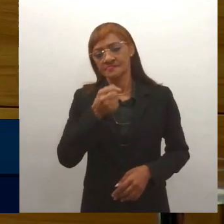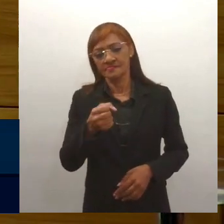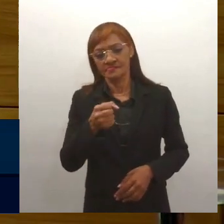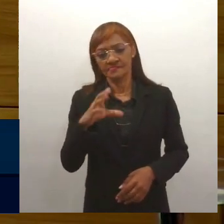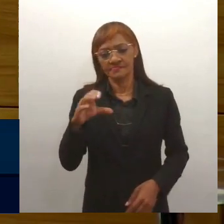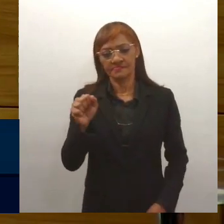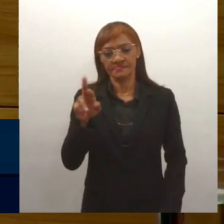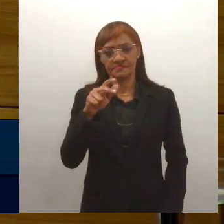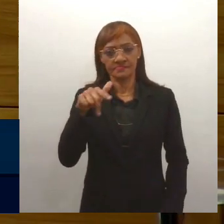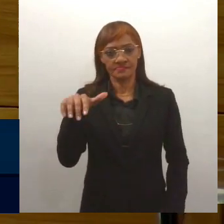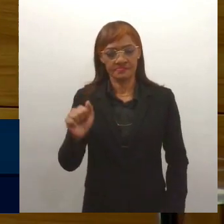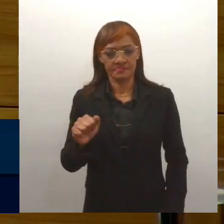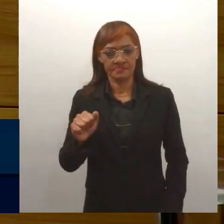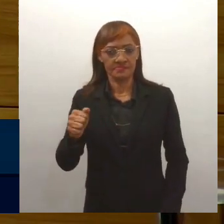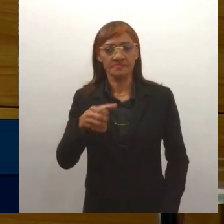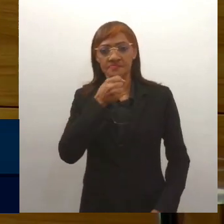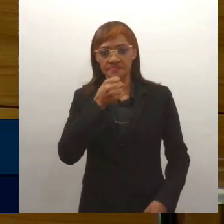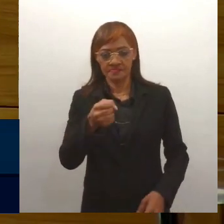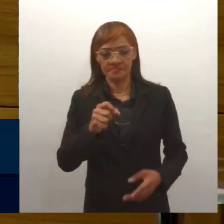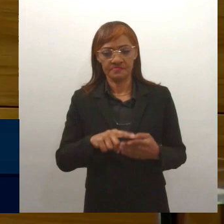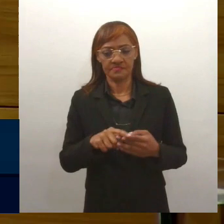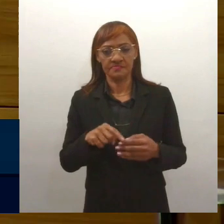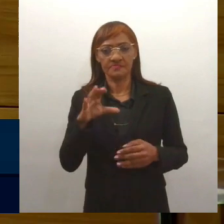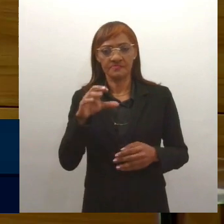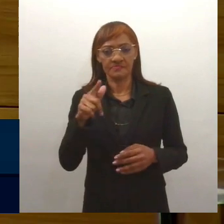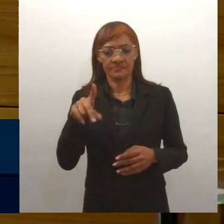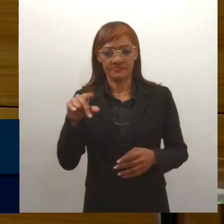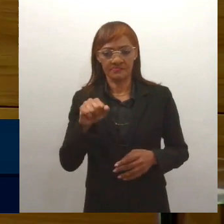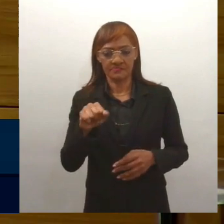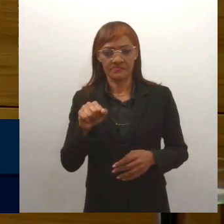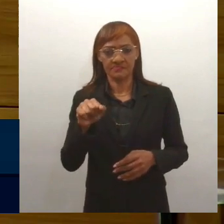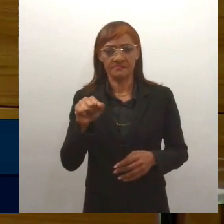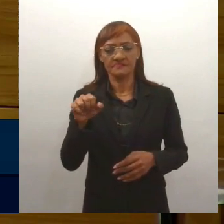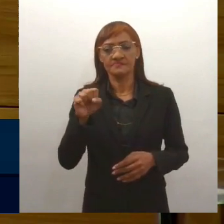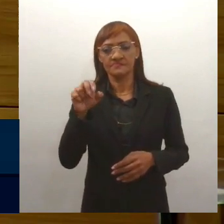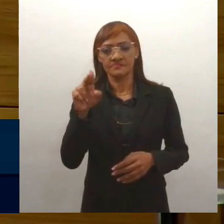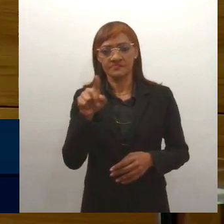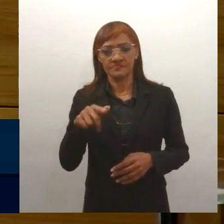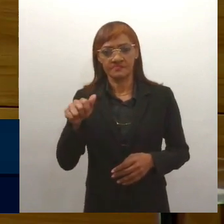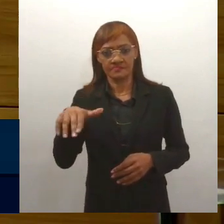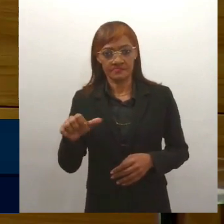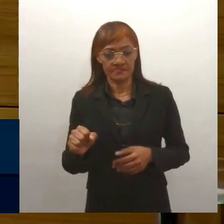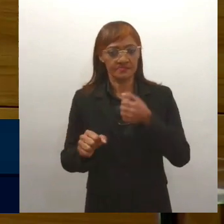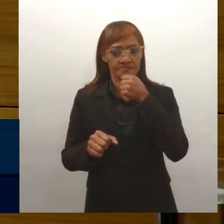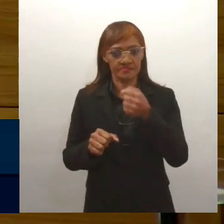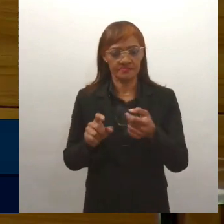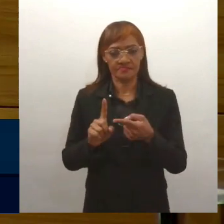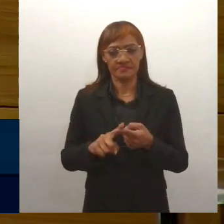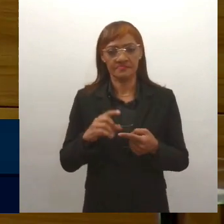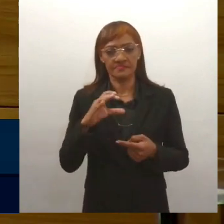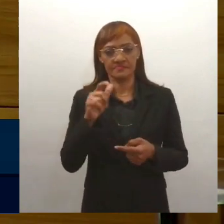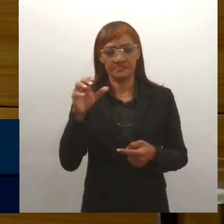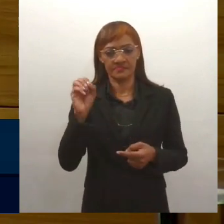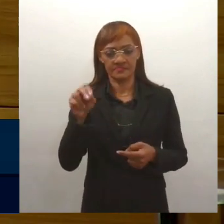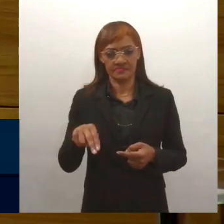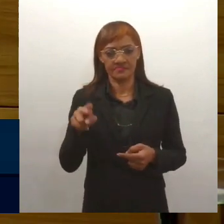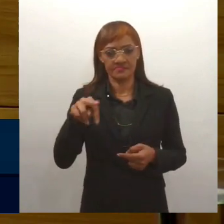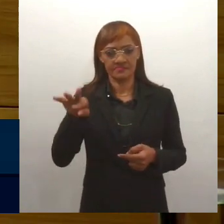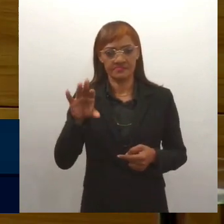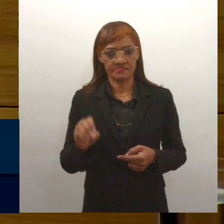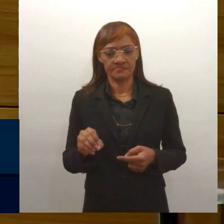Cláudia Suzana Meirelli Jorge, jornalista; Cleon Menezes do Nascimento, publicitário; Cristiano Prado de